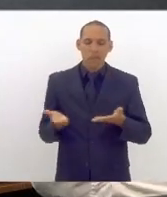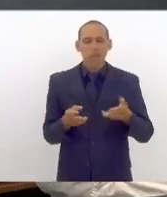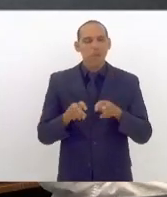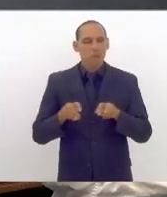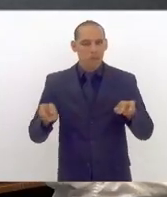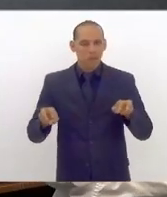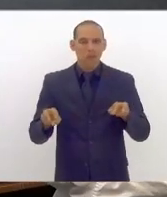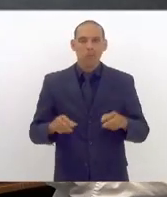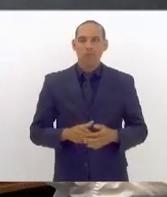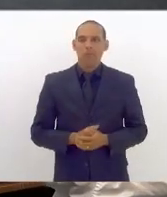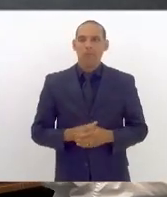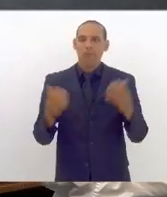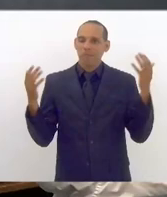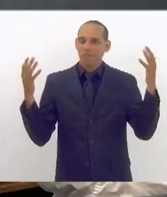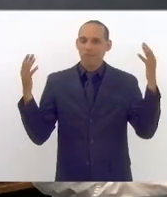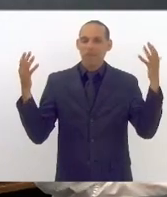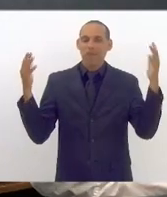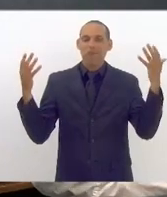mesa